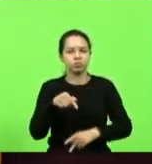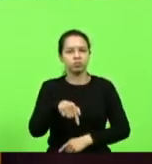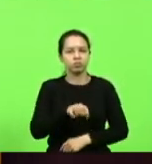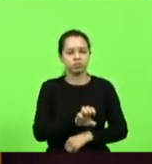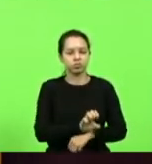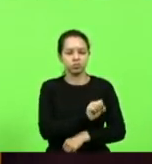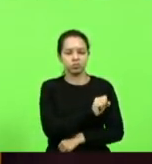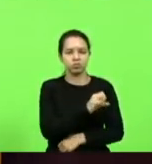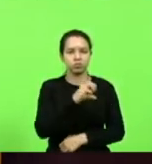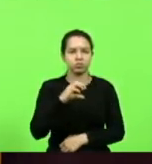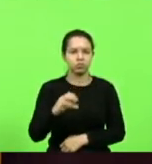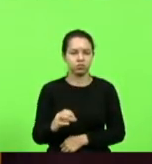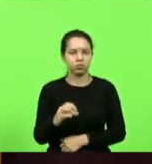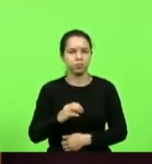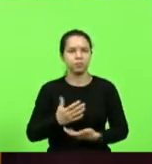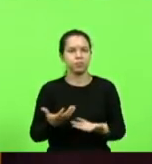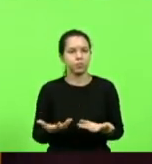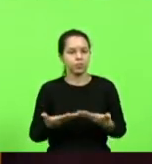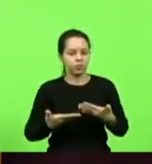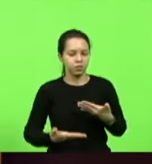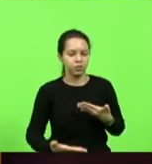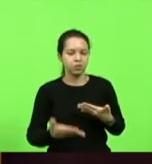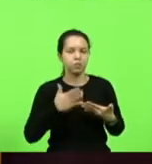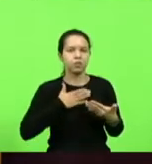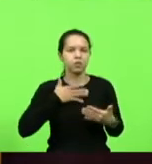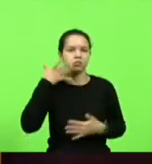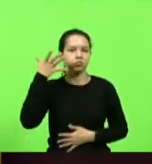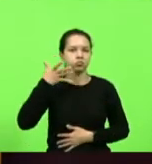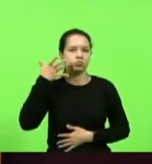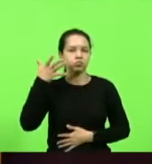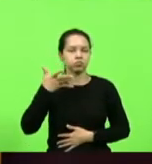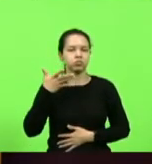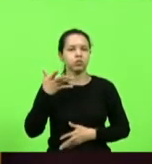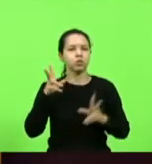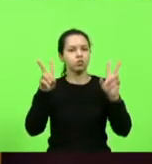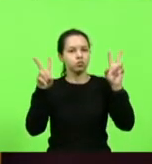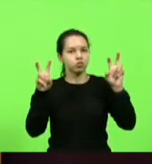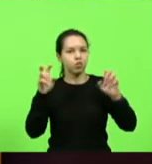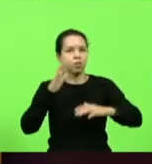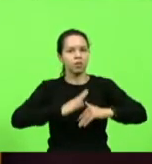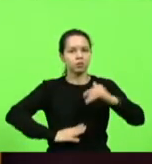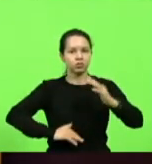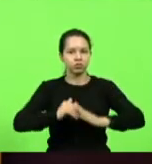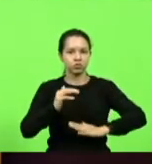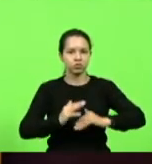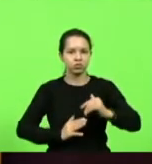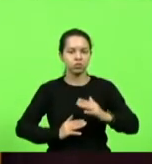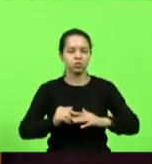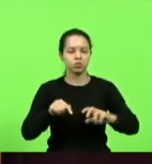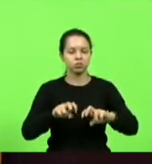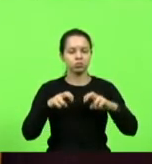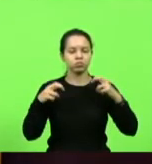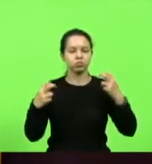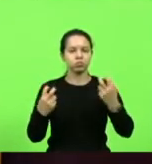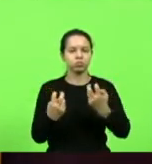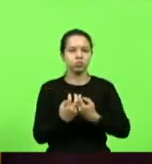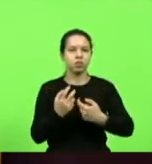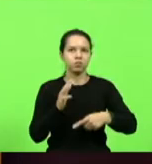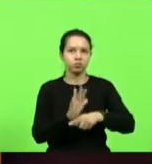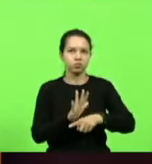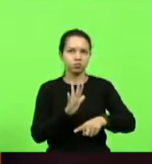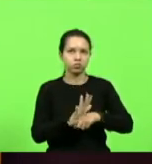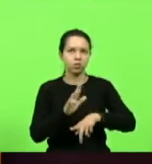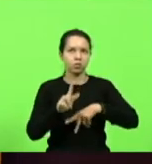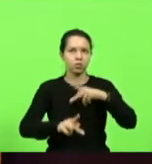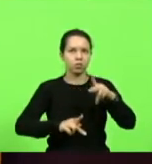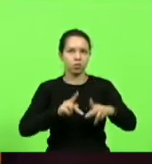Catarina. Quero começar minha fala justamente sobre as ações deste parlamento em favor do povo